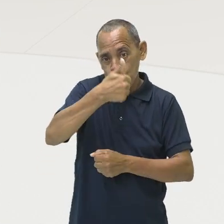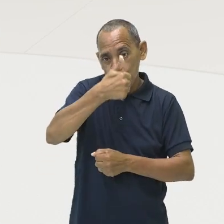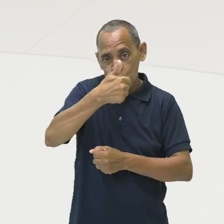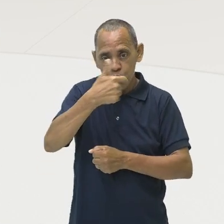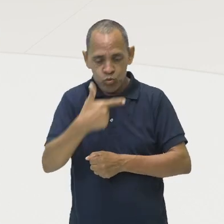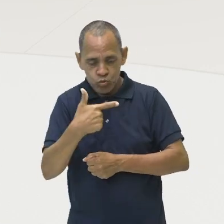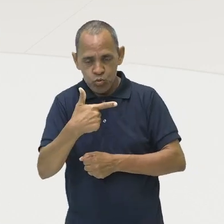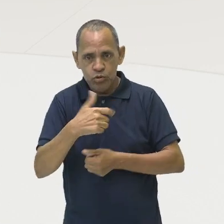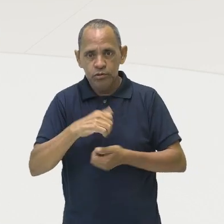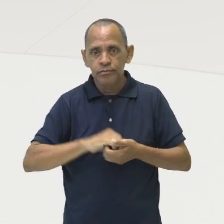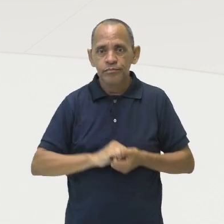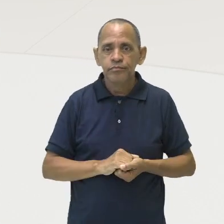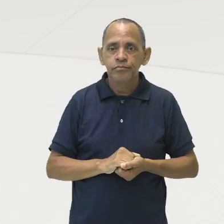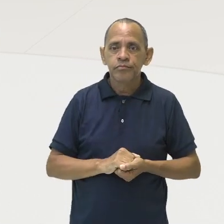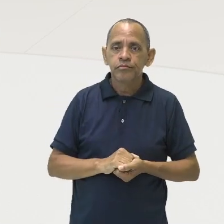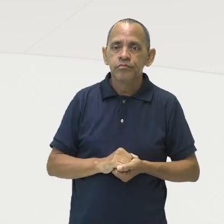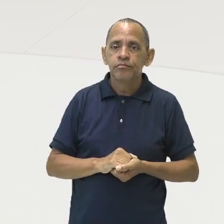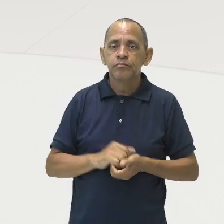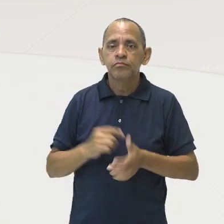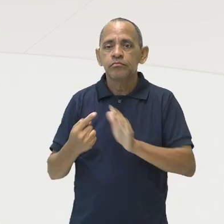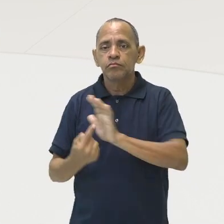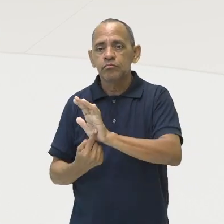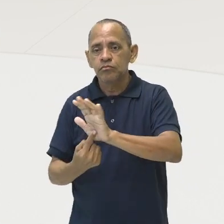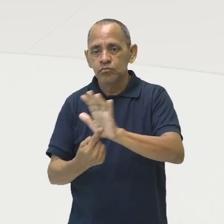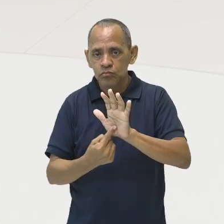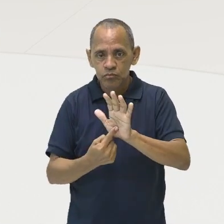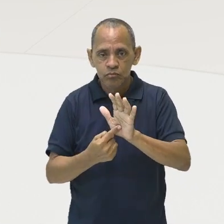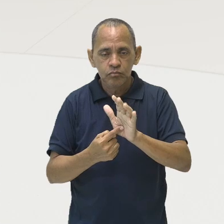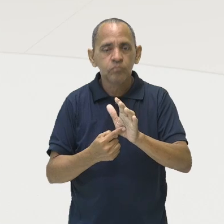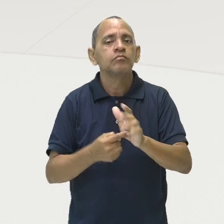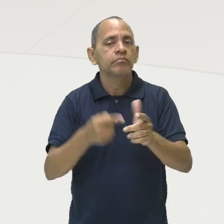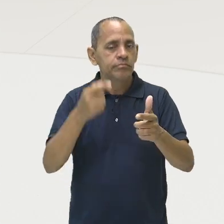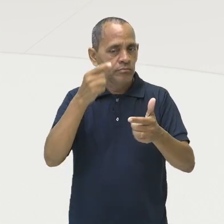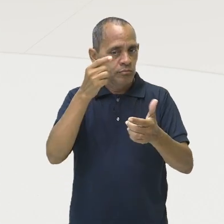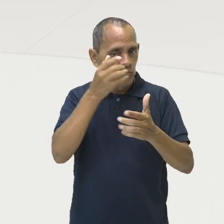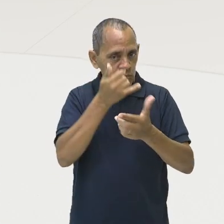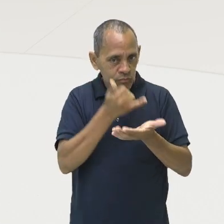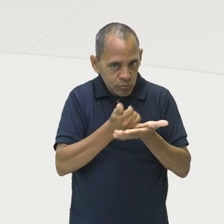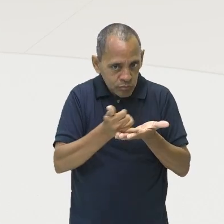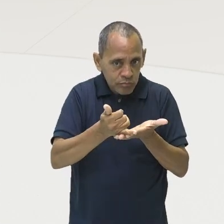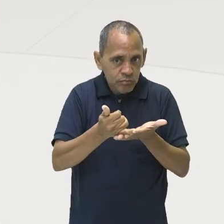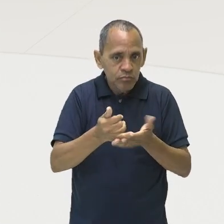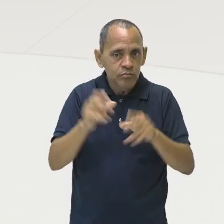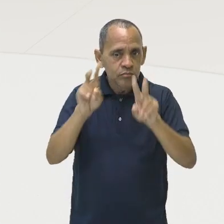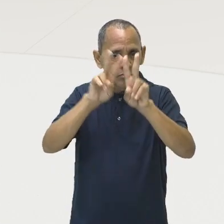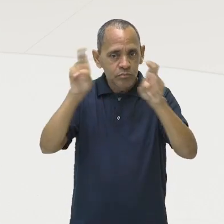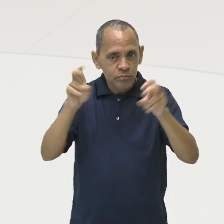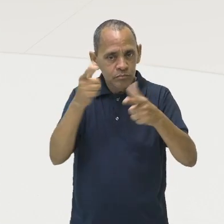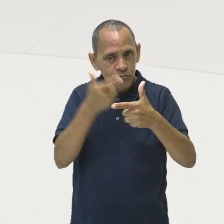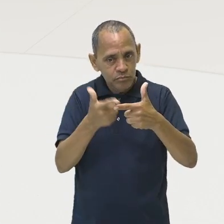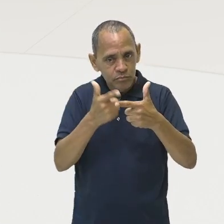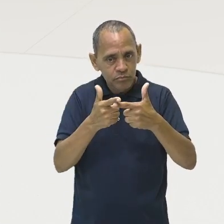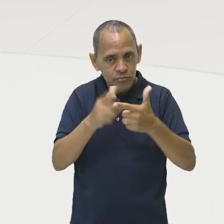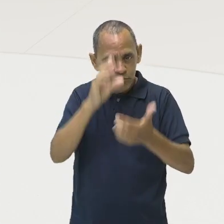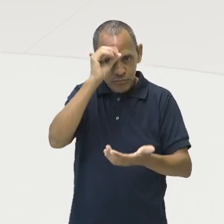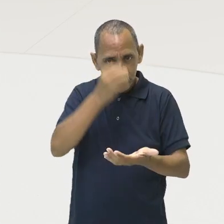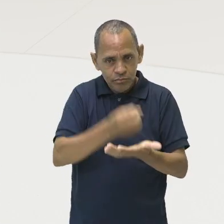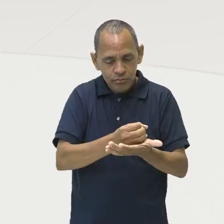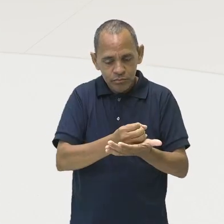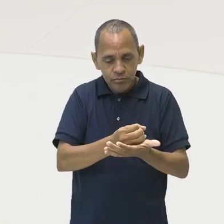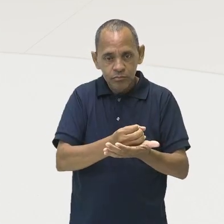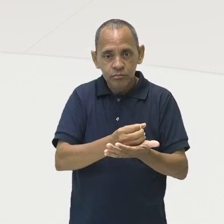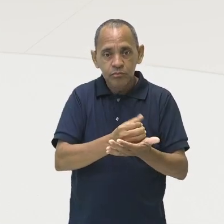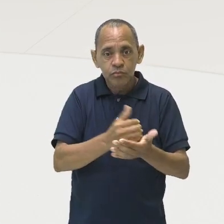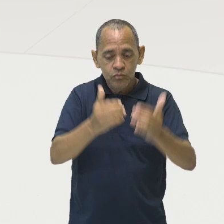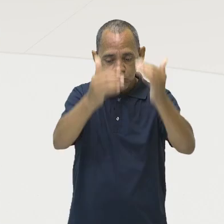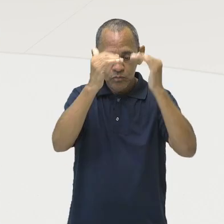2. Trouxe lá na introdução o tema, o problema e trouxe a tese. No desenvolvimento, eu trago